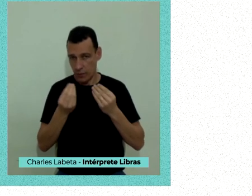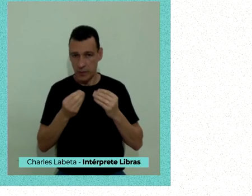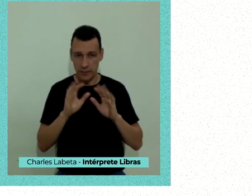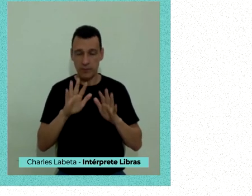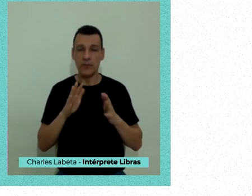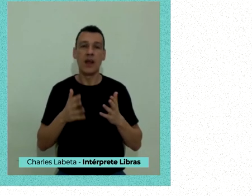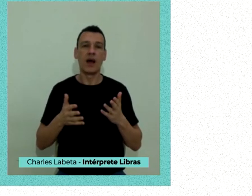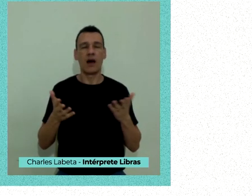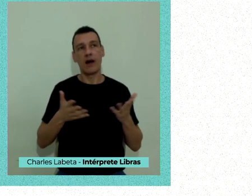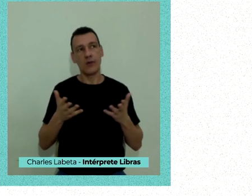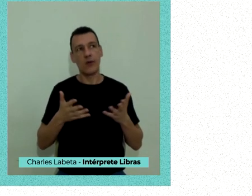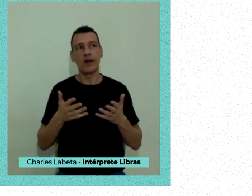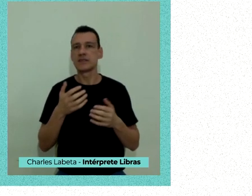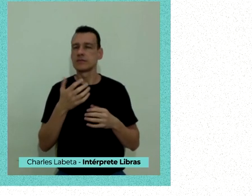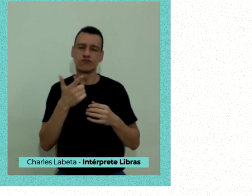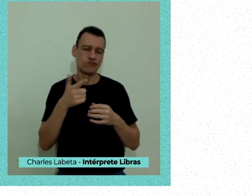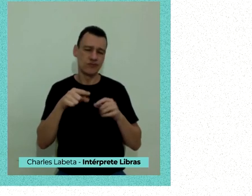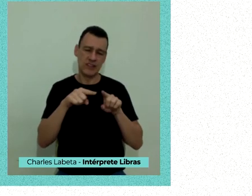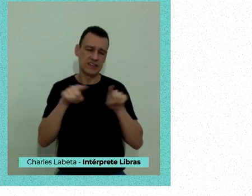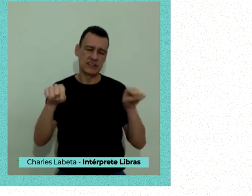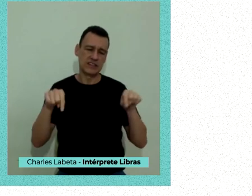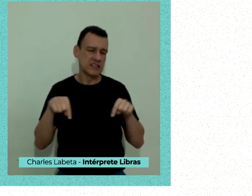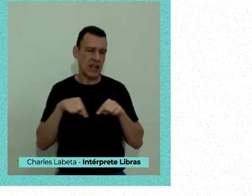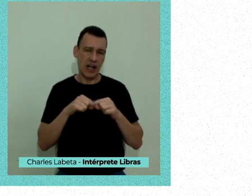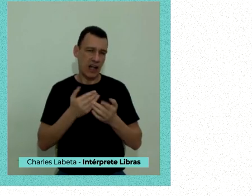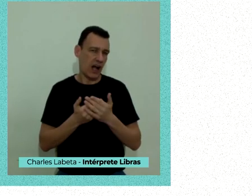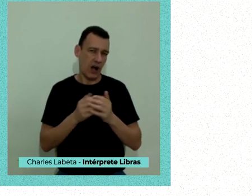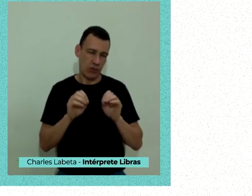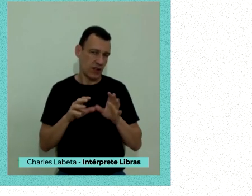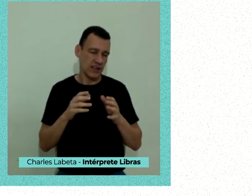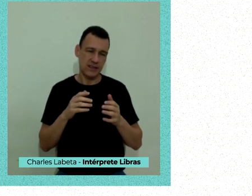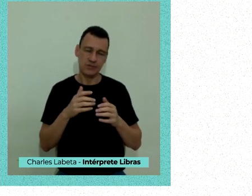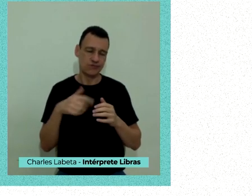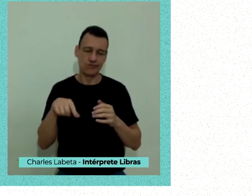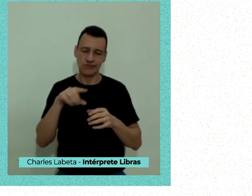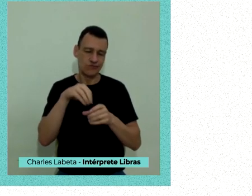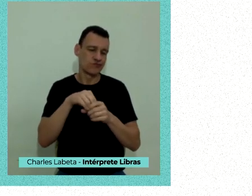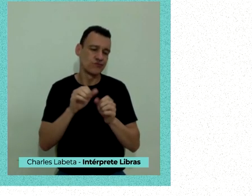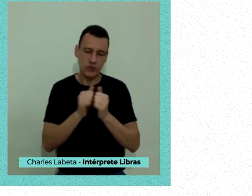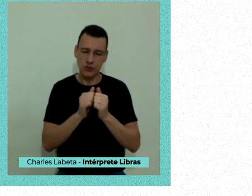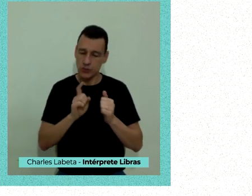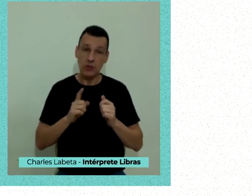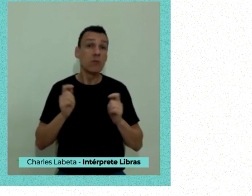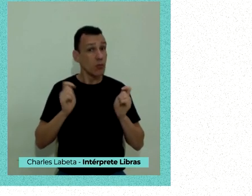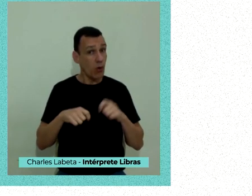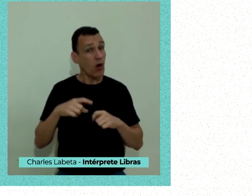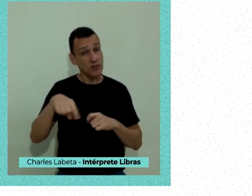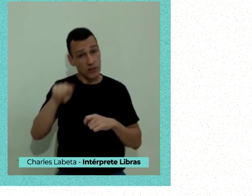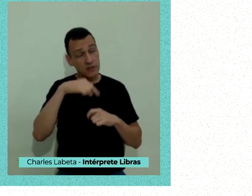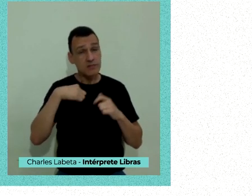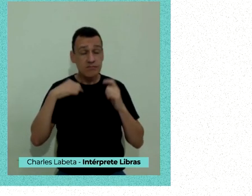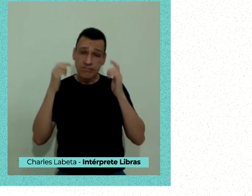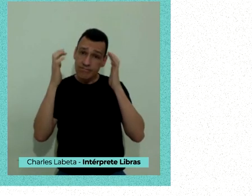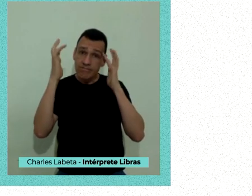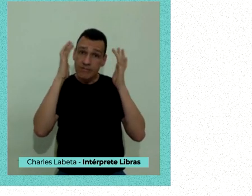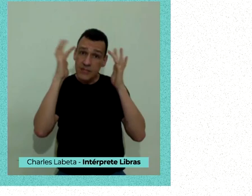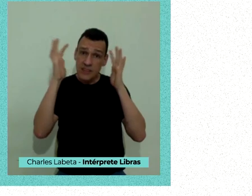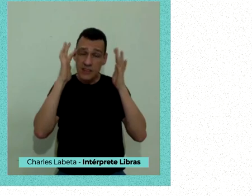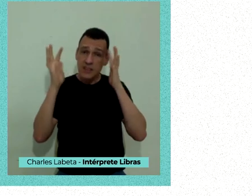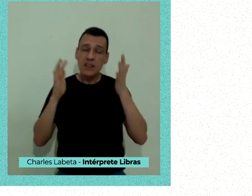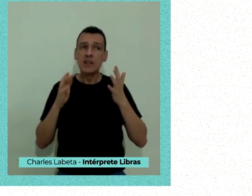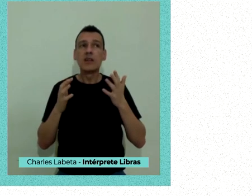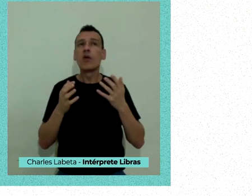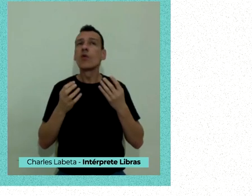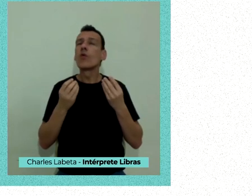estar em sala de aula com os nossos alunos, talvez seja o momento da gente refletir de fato quais são os melhores caminhos